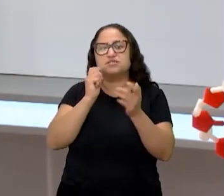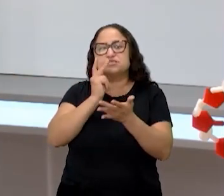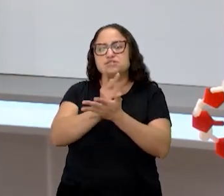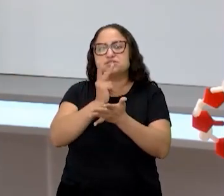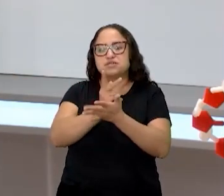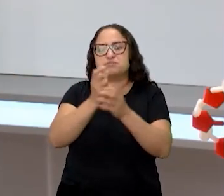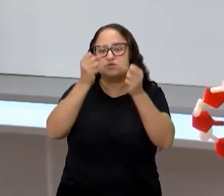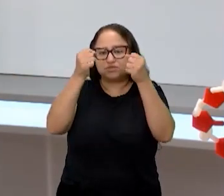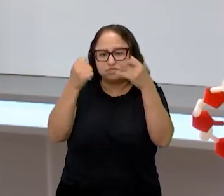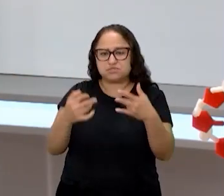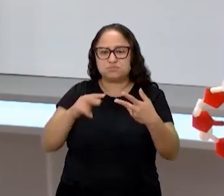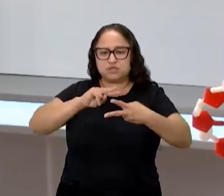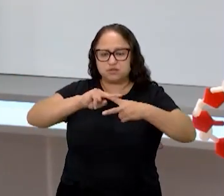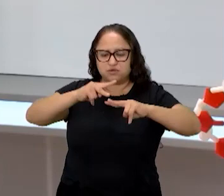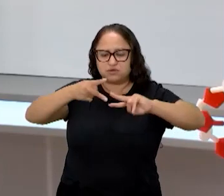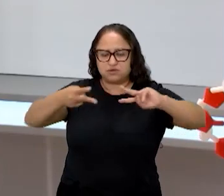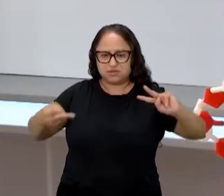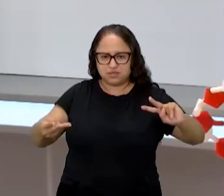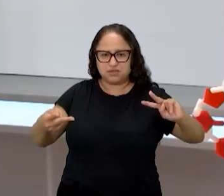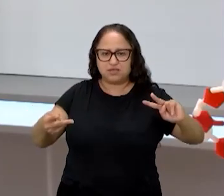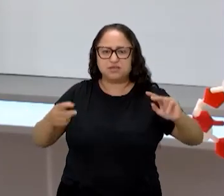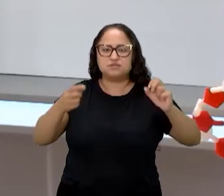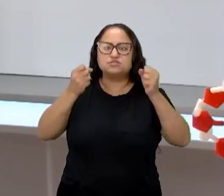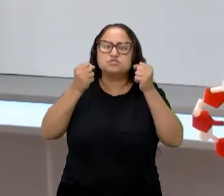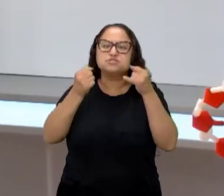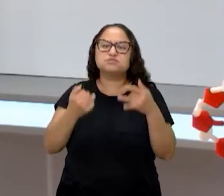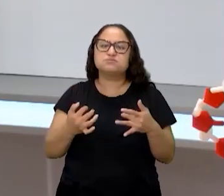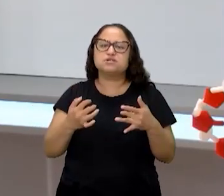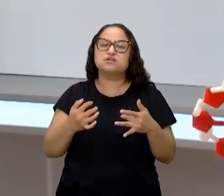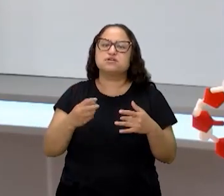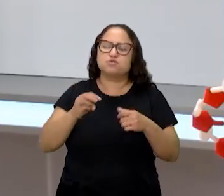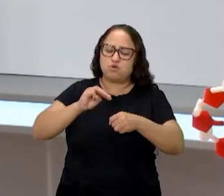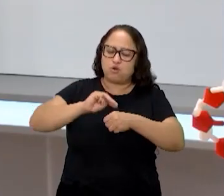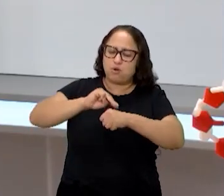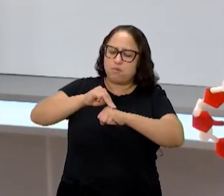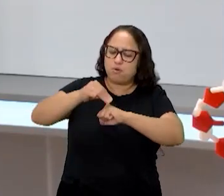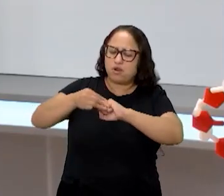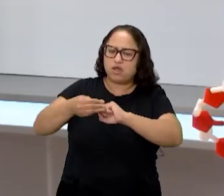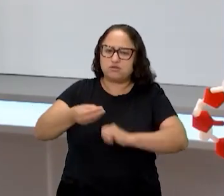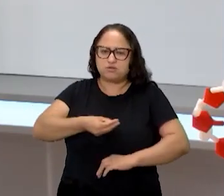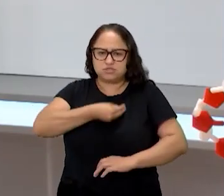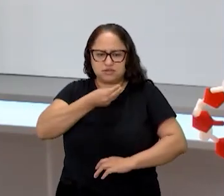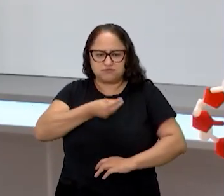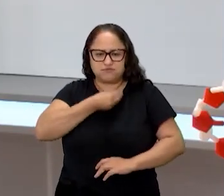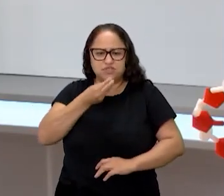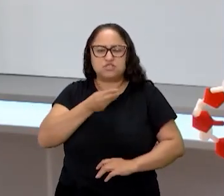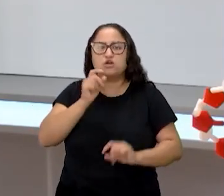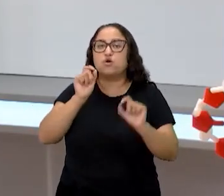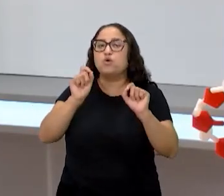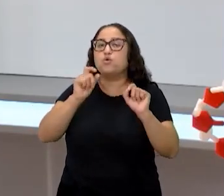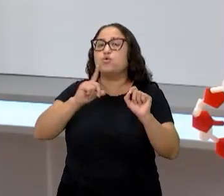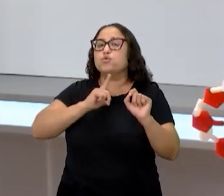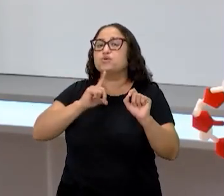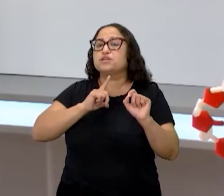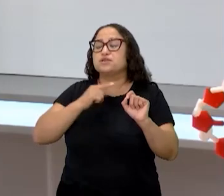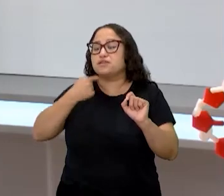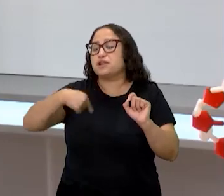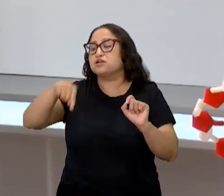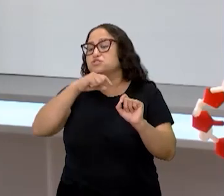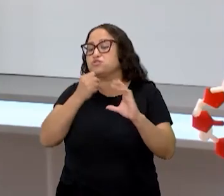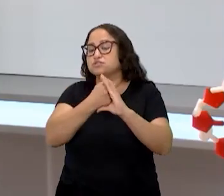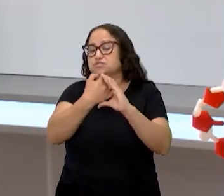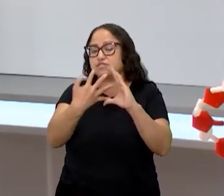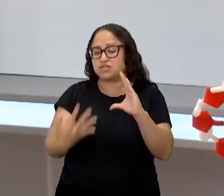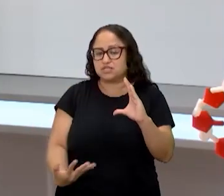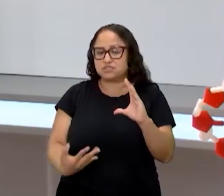fala, então, de DNA, a gente está falando da molécula da vida, daquilo que contém, então, as nossas características